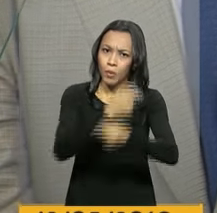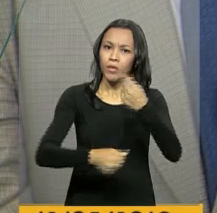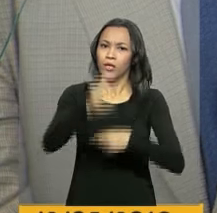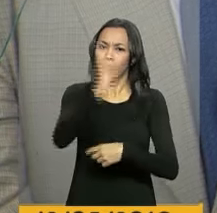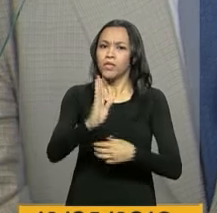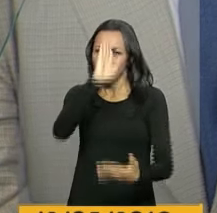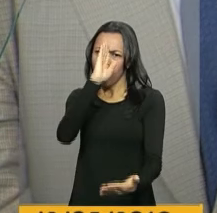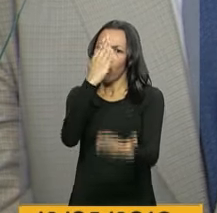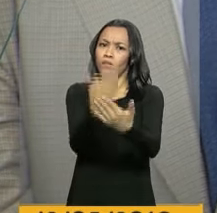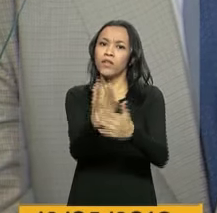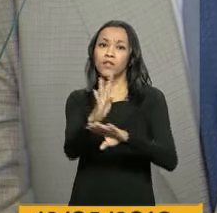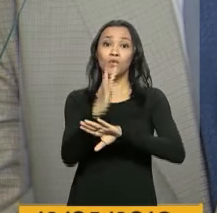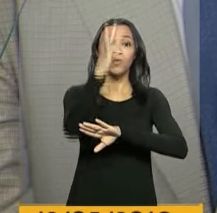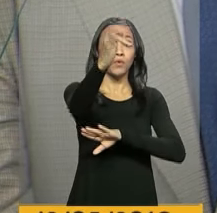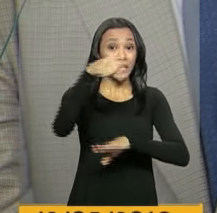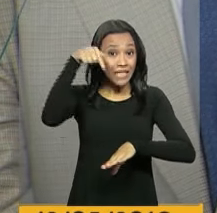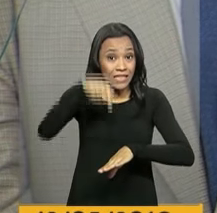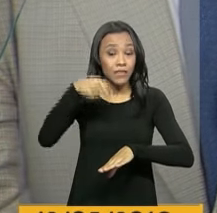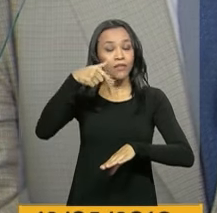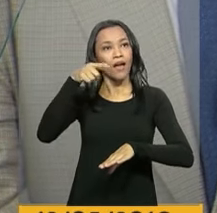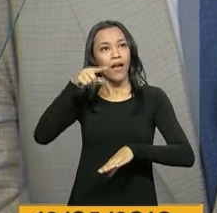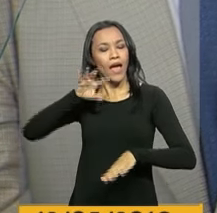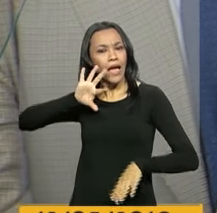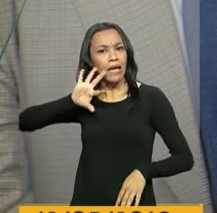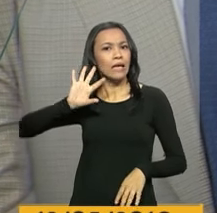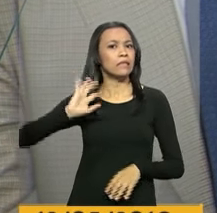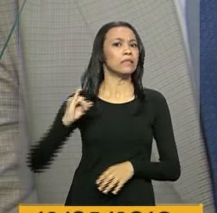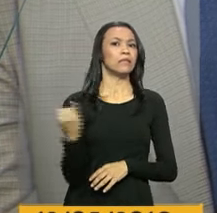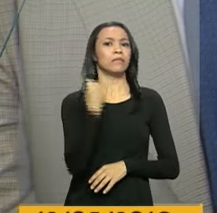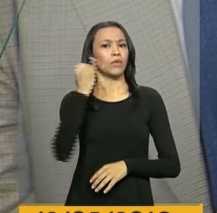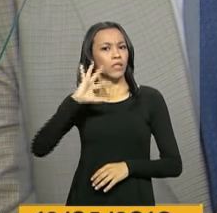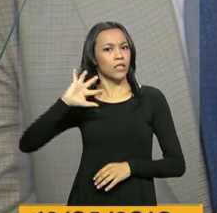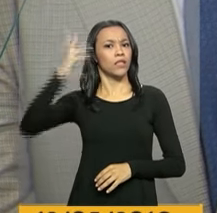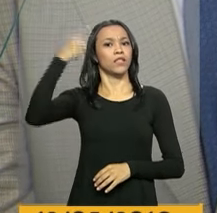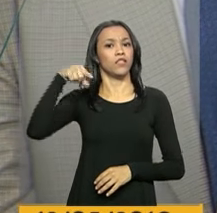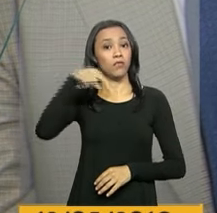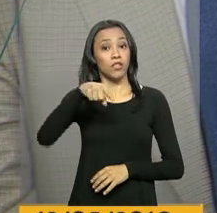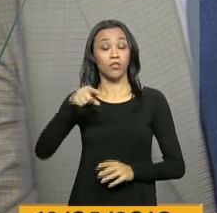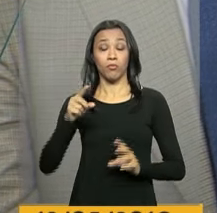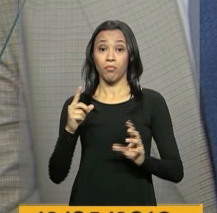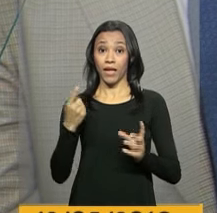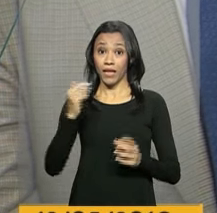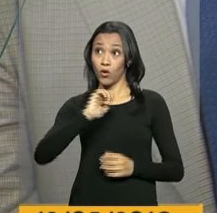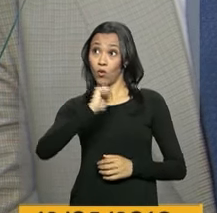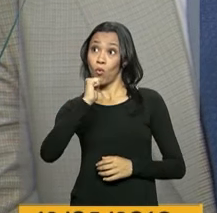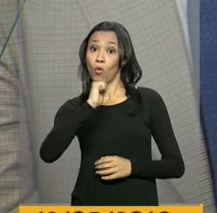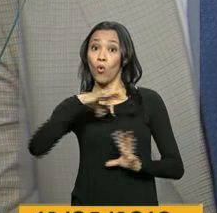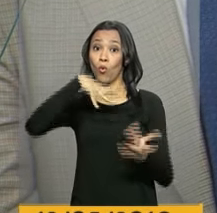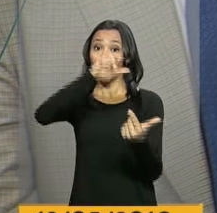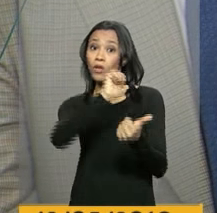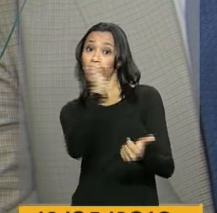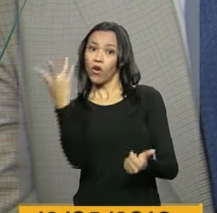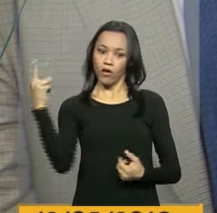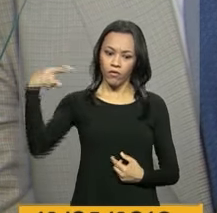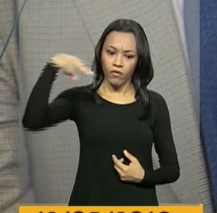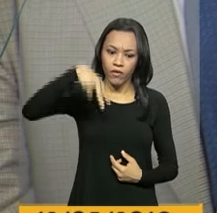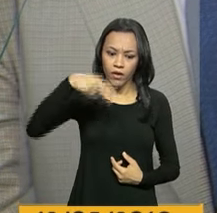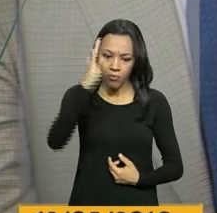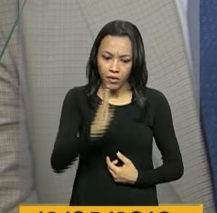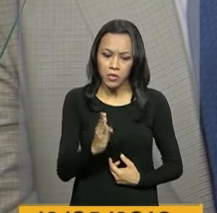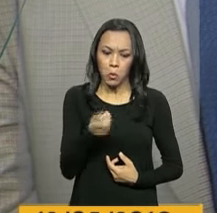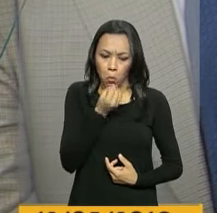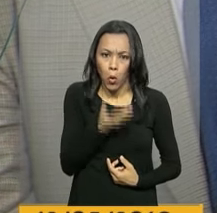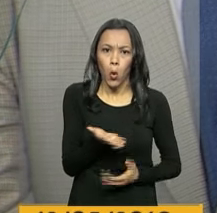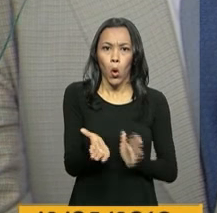serão tarefas iniciais e decisivas para o fortalecimento da inserção internacional da nossa